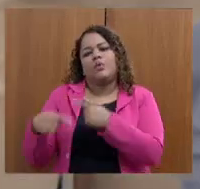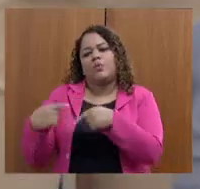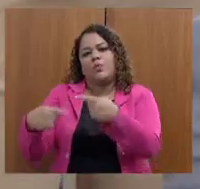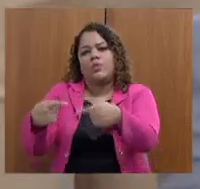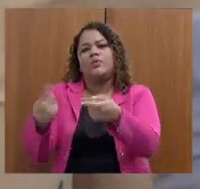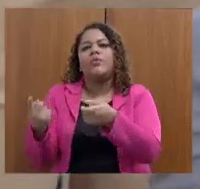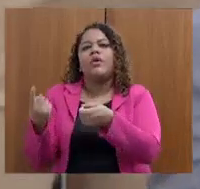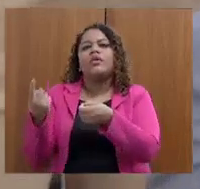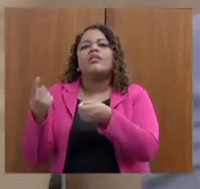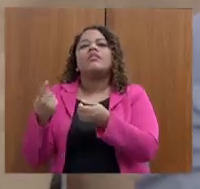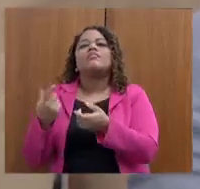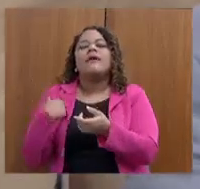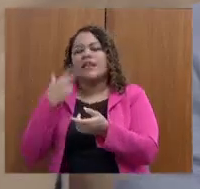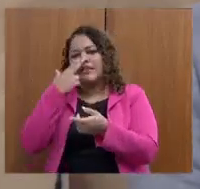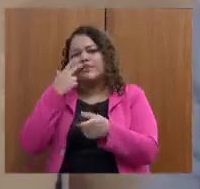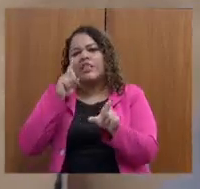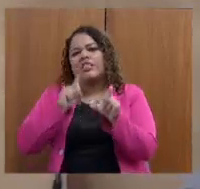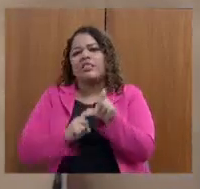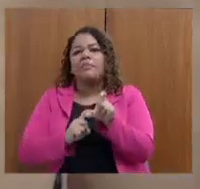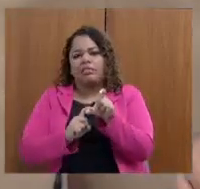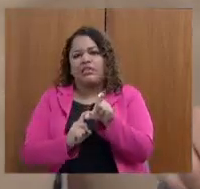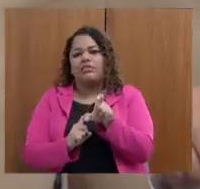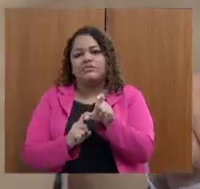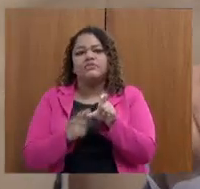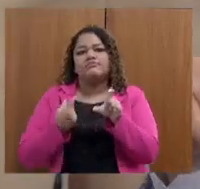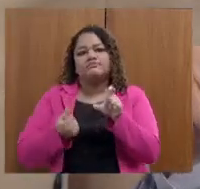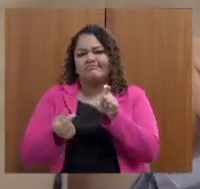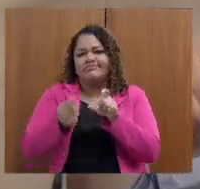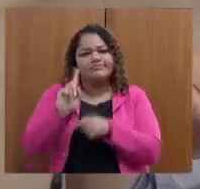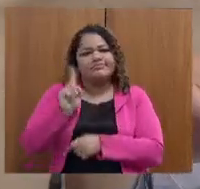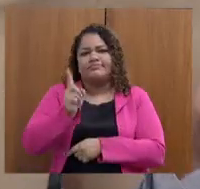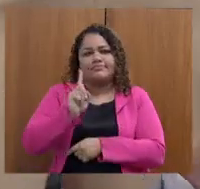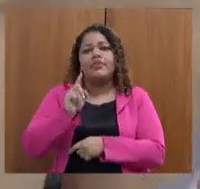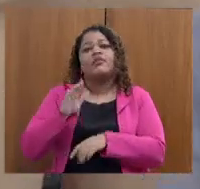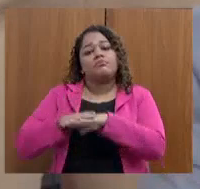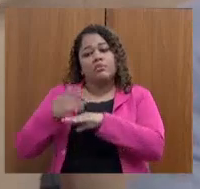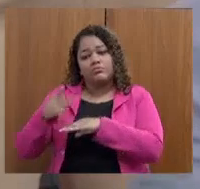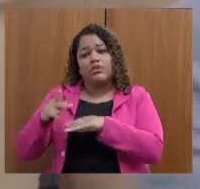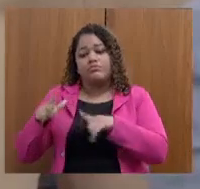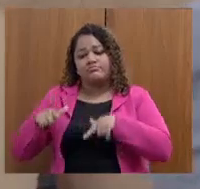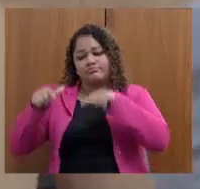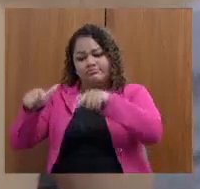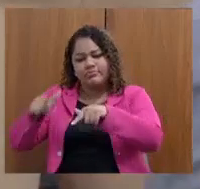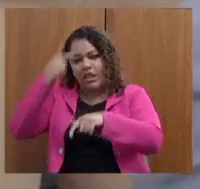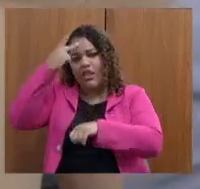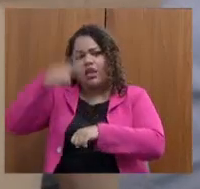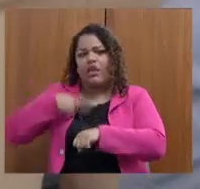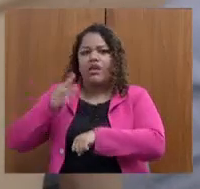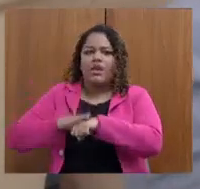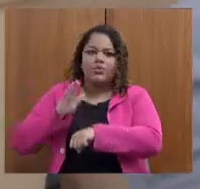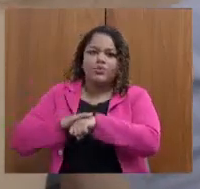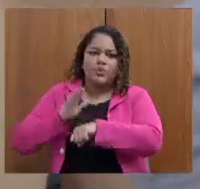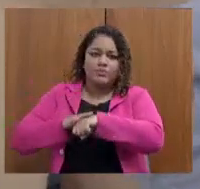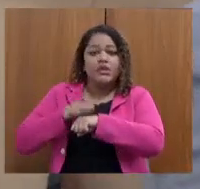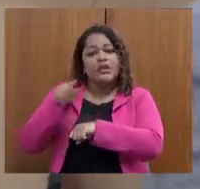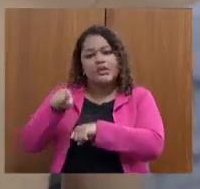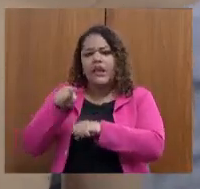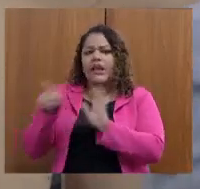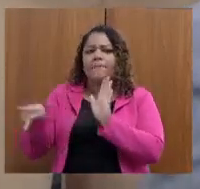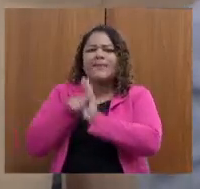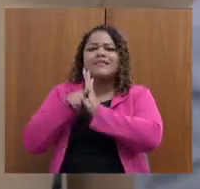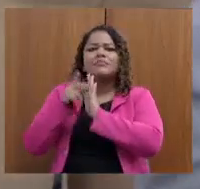pessoa do governo não ao final ela recebe o título e tem autonomia e liberdade para fazer o que quiser com o seu